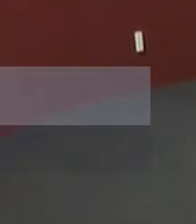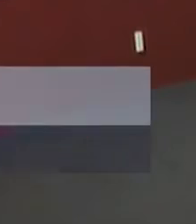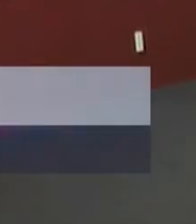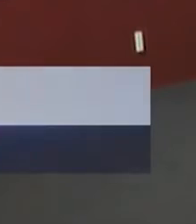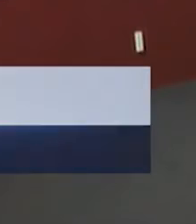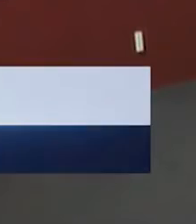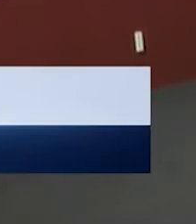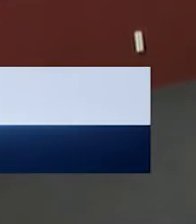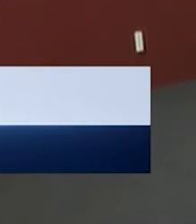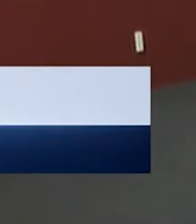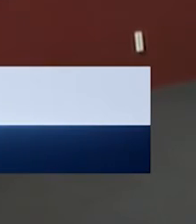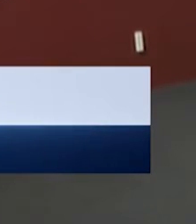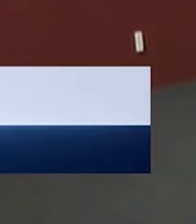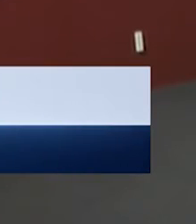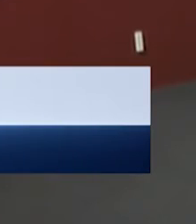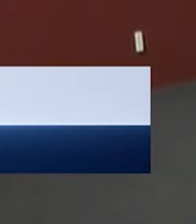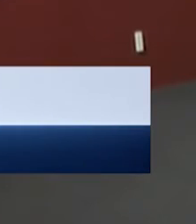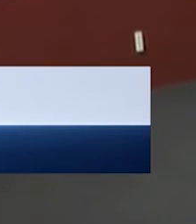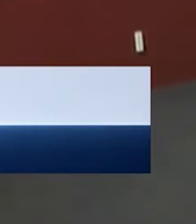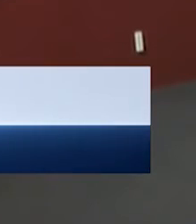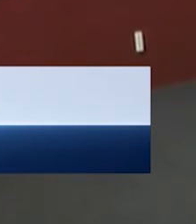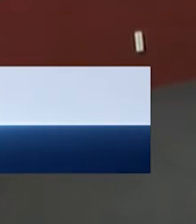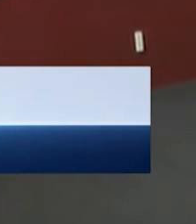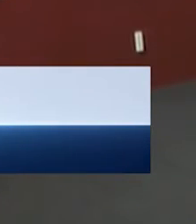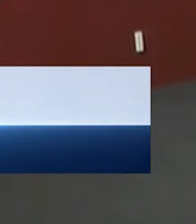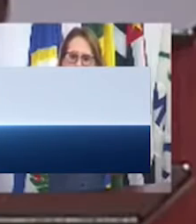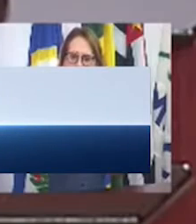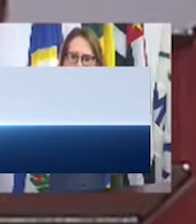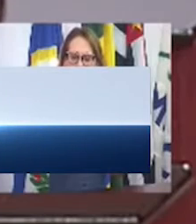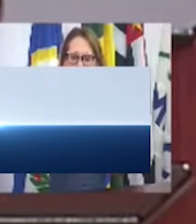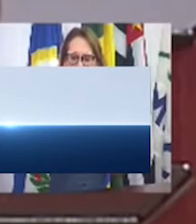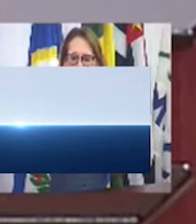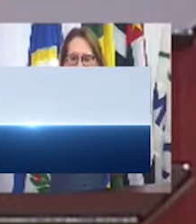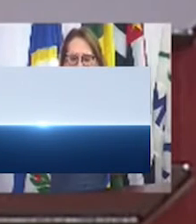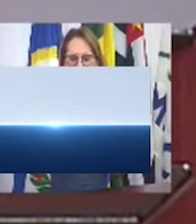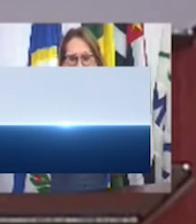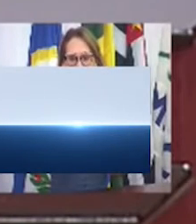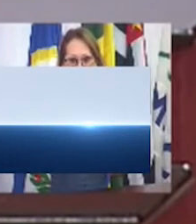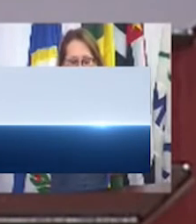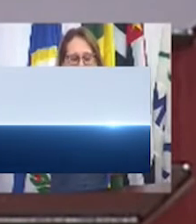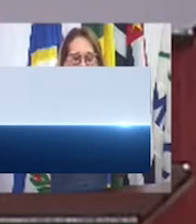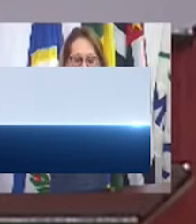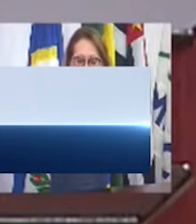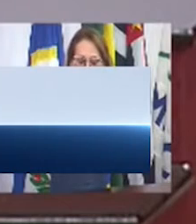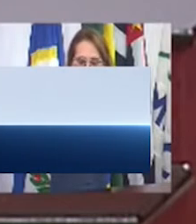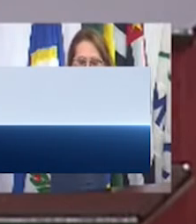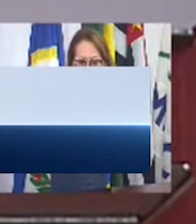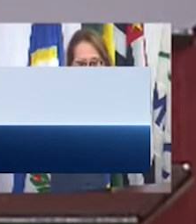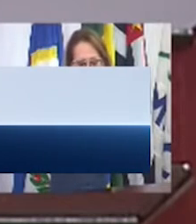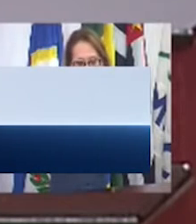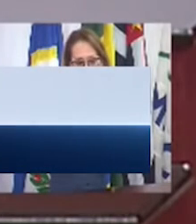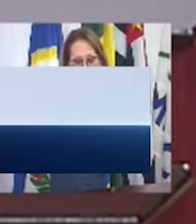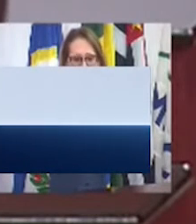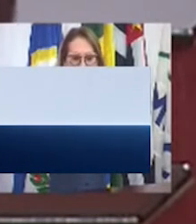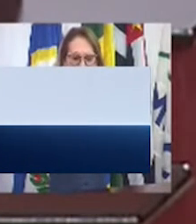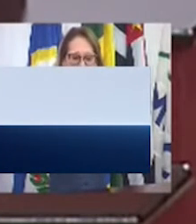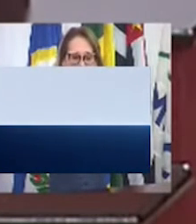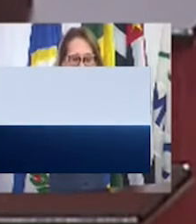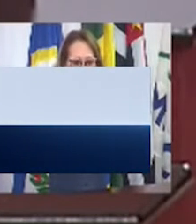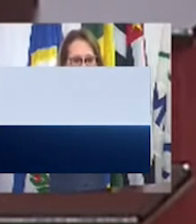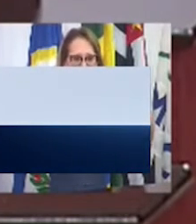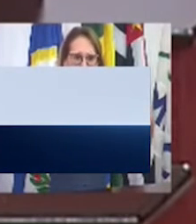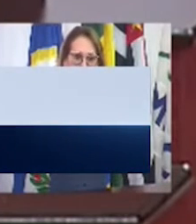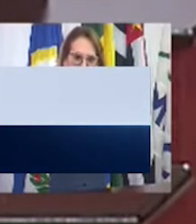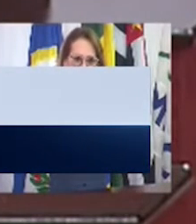empenho. Diversos assuntos foram discutidos na tribuna pelos parlamentares, entre eles os relacionados à população da Vila Carvalho.